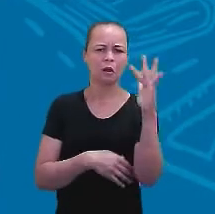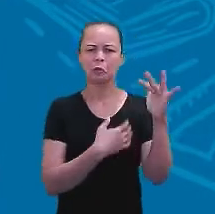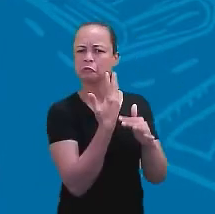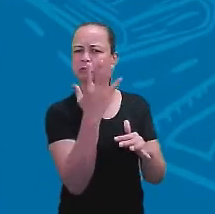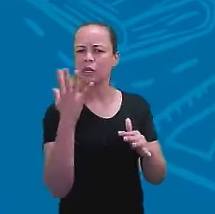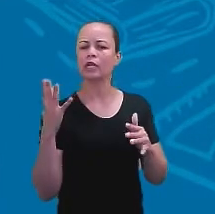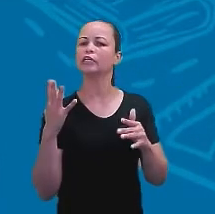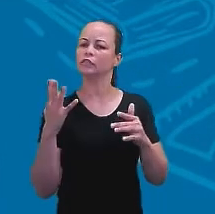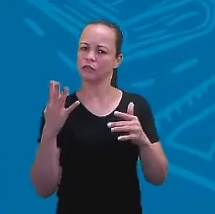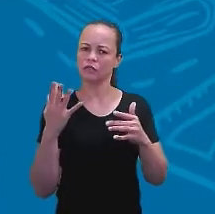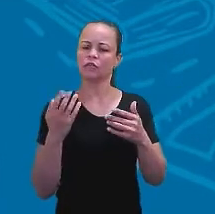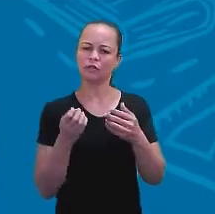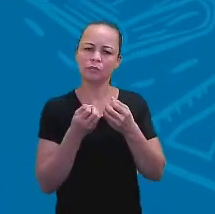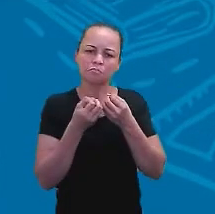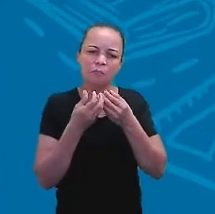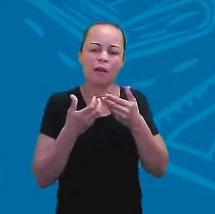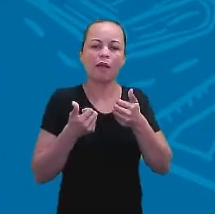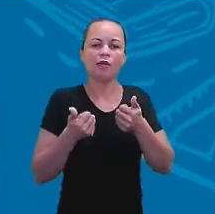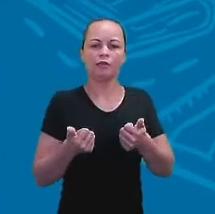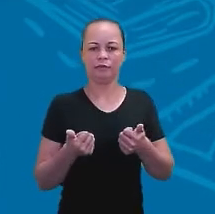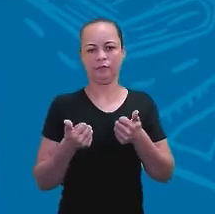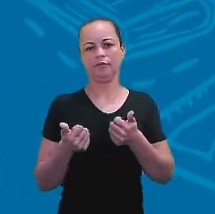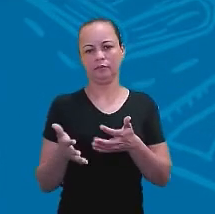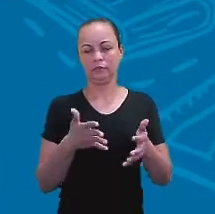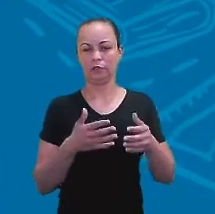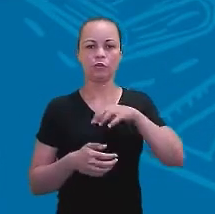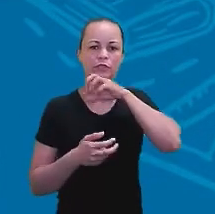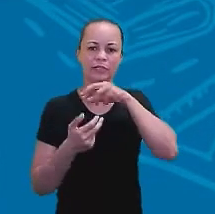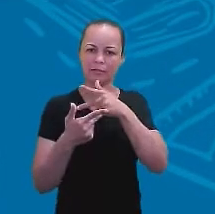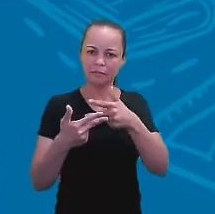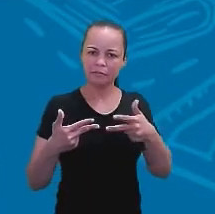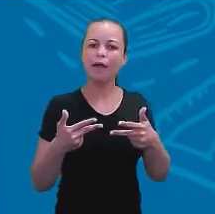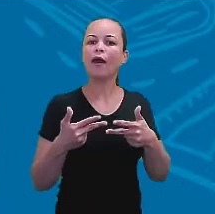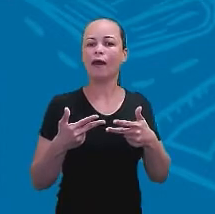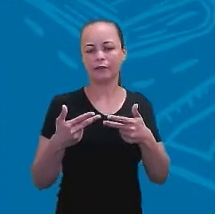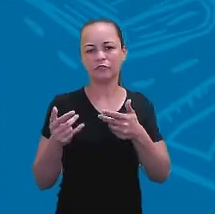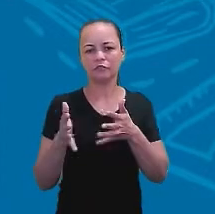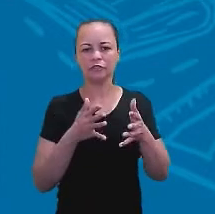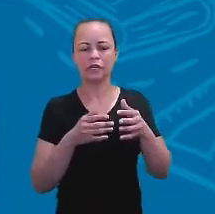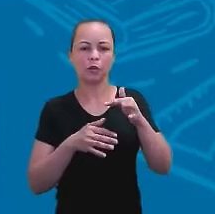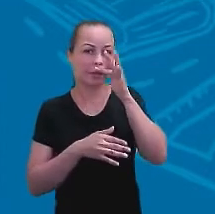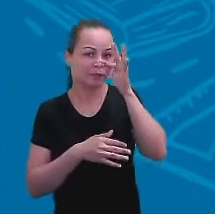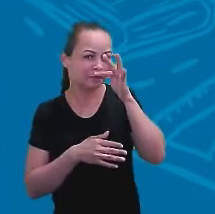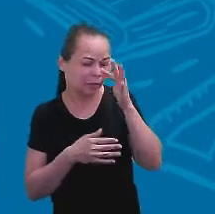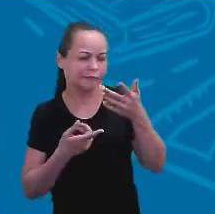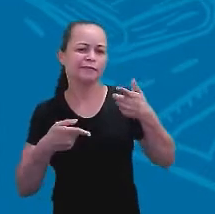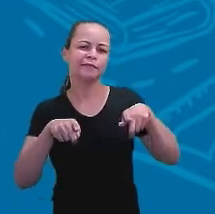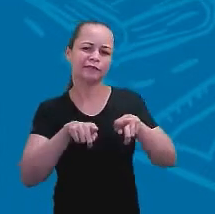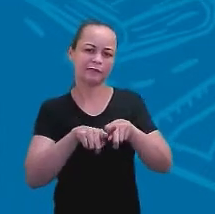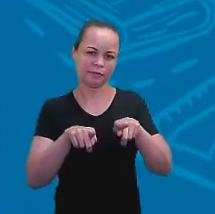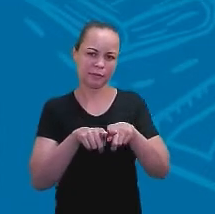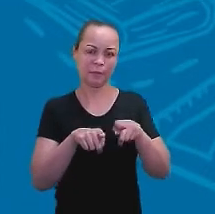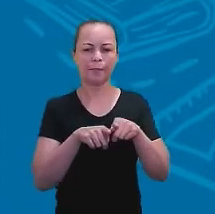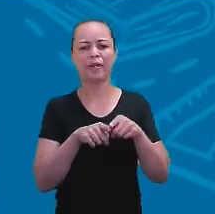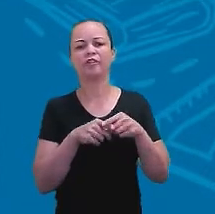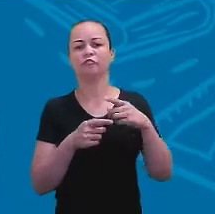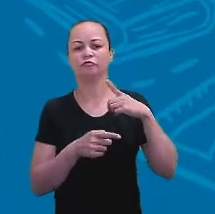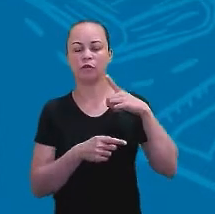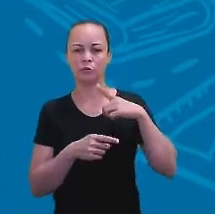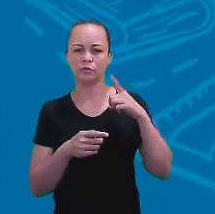em bem-estar, tá certo? Os animais vão ter um bem-estar. As plantas também vão ter as